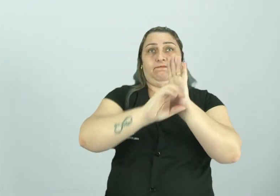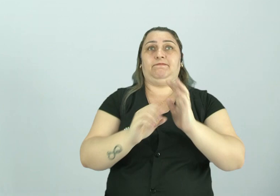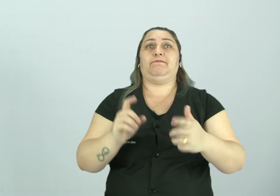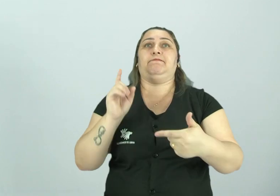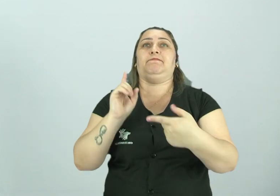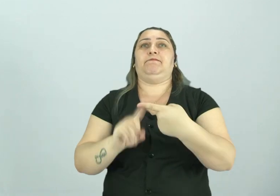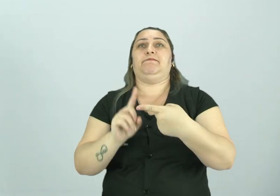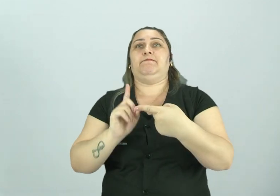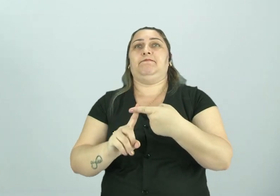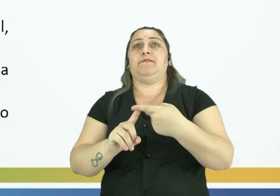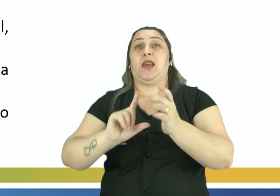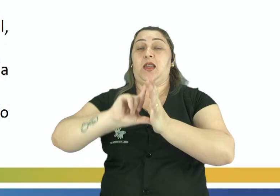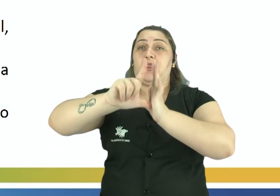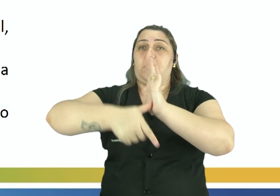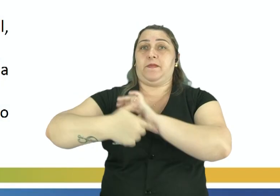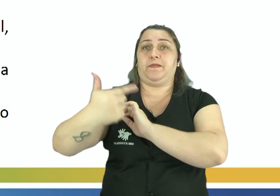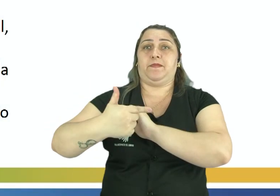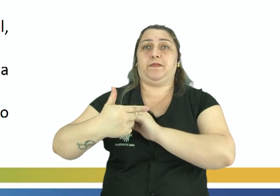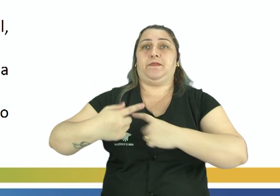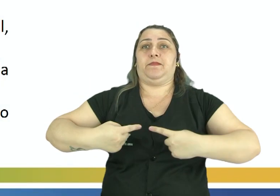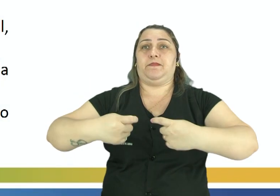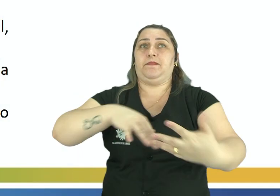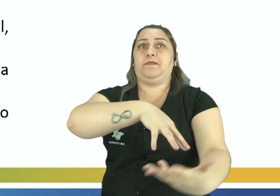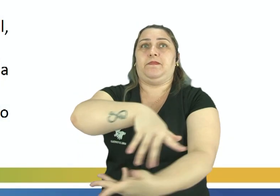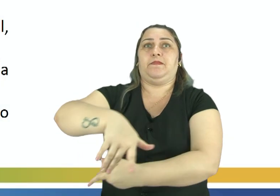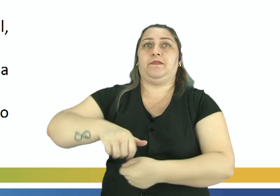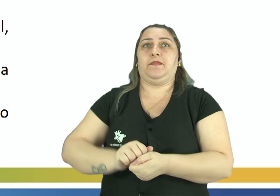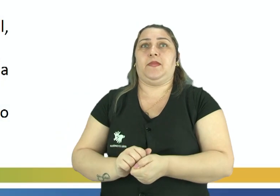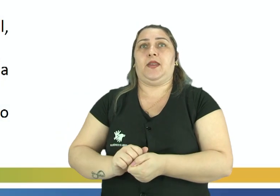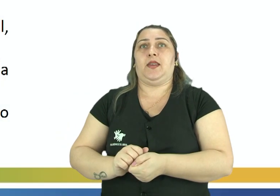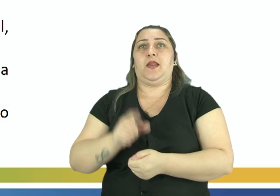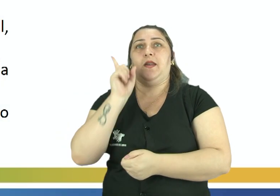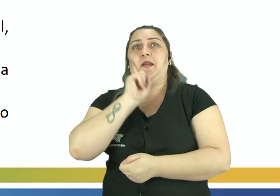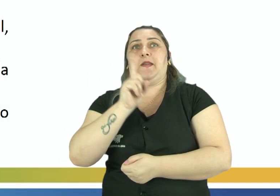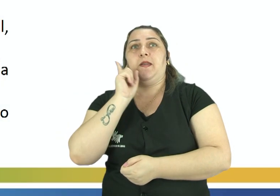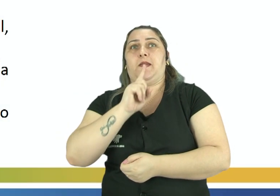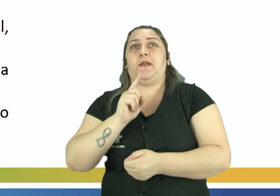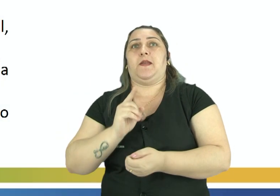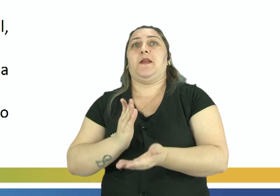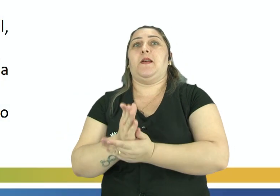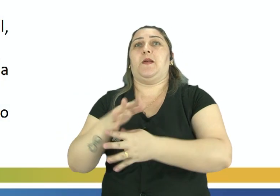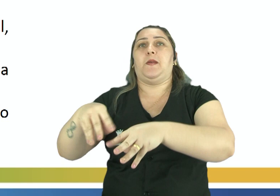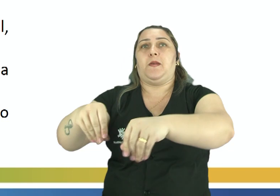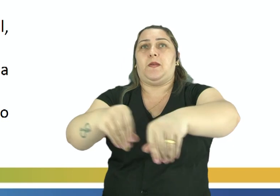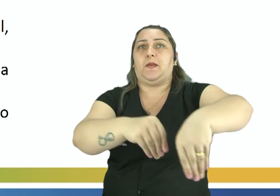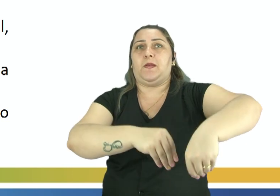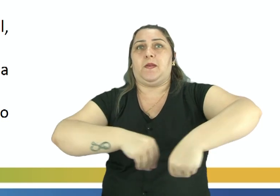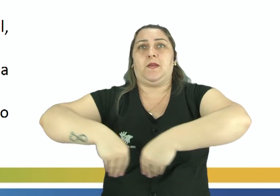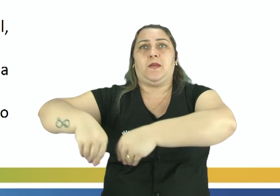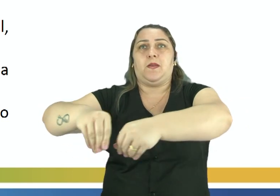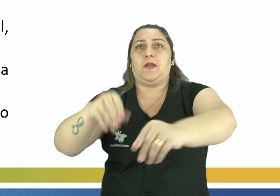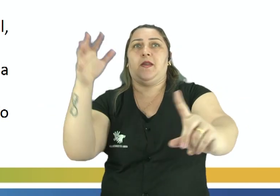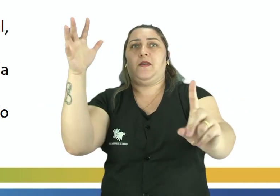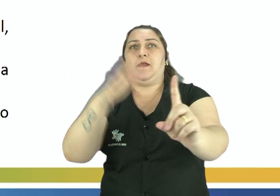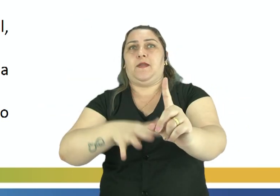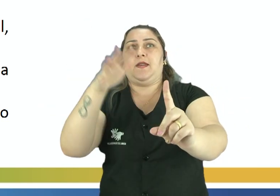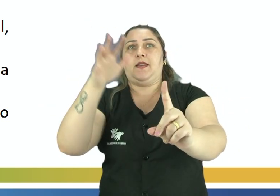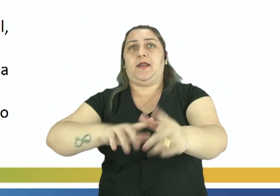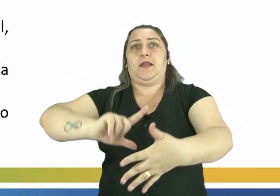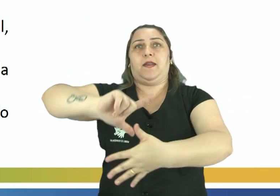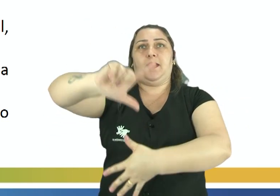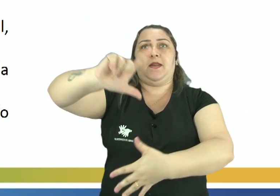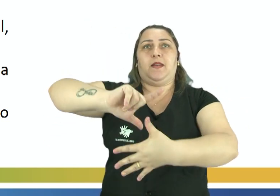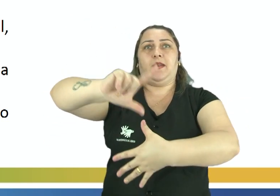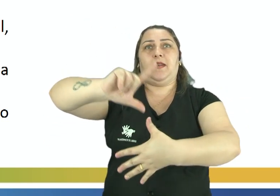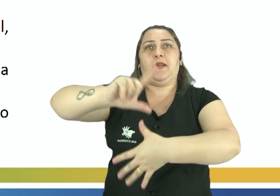primeira questão? Vamos lá. Depois da Segunda Guerra Mundial, Estados Unidos passou a ocupar as zonas de influência